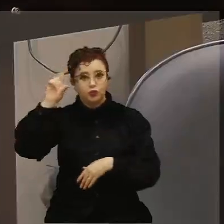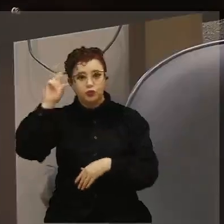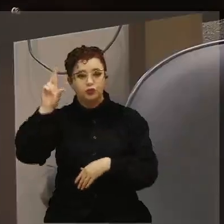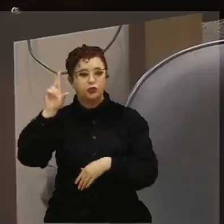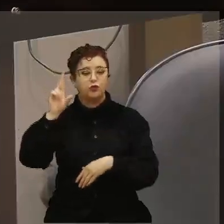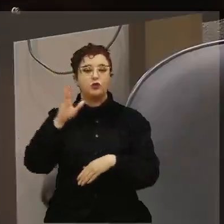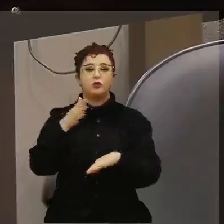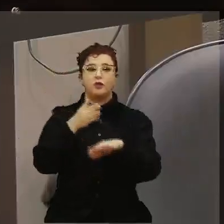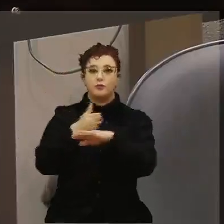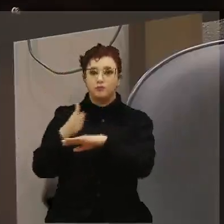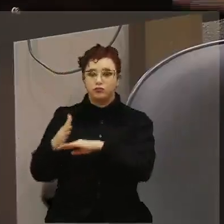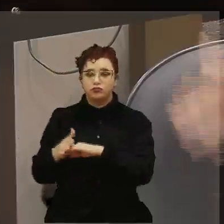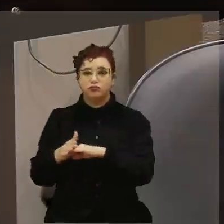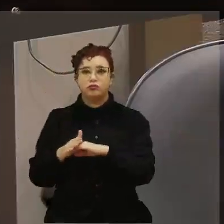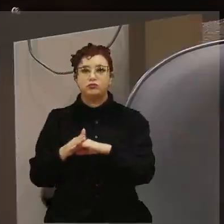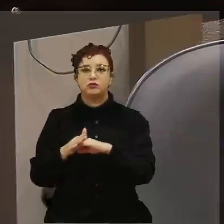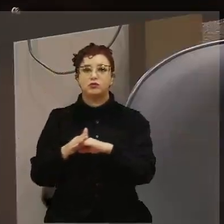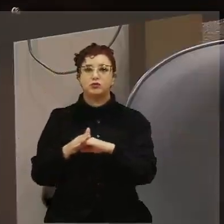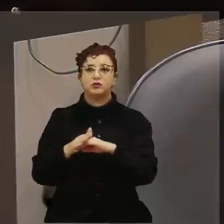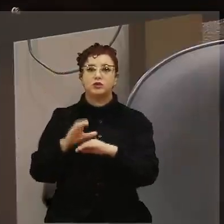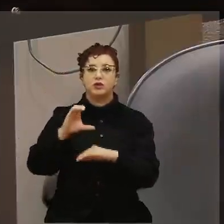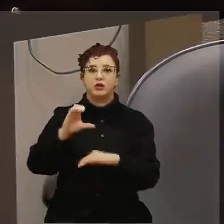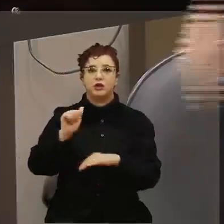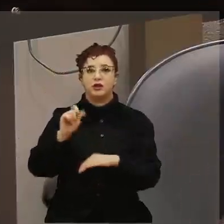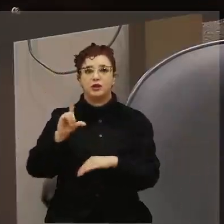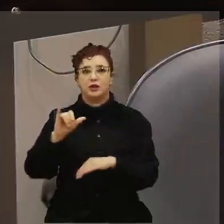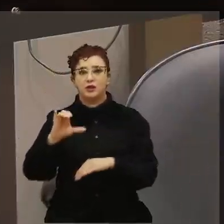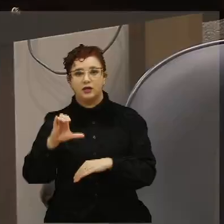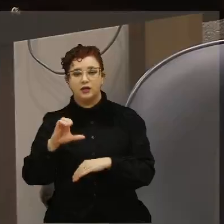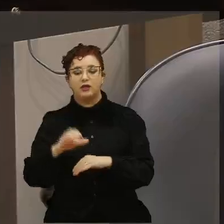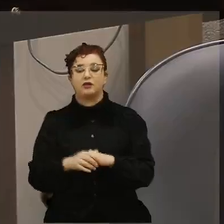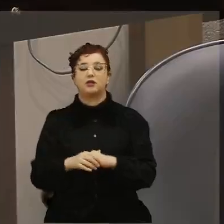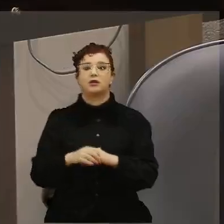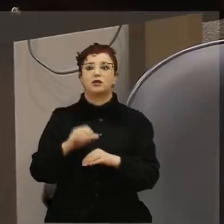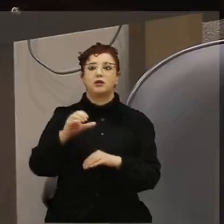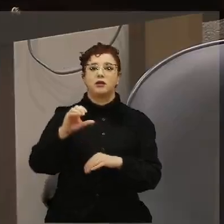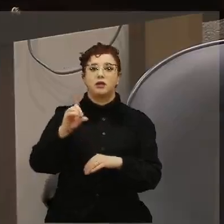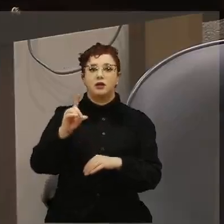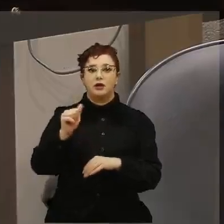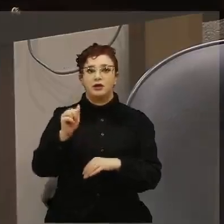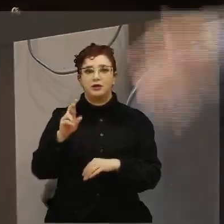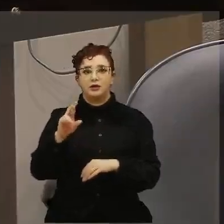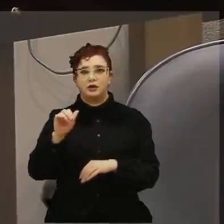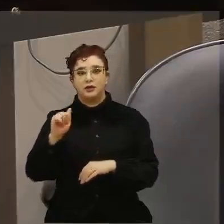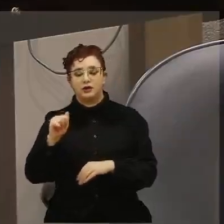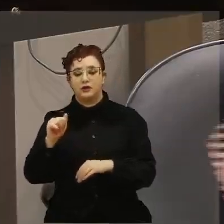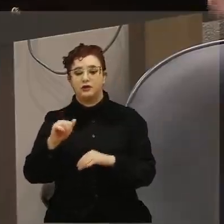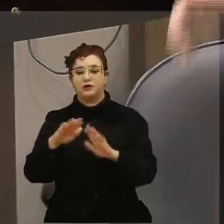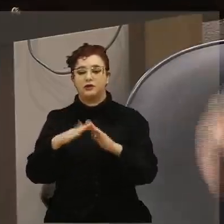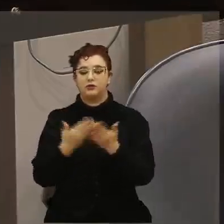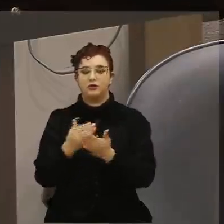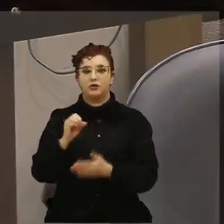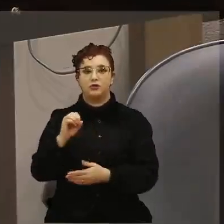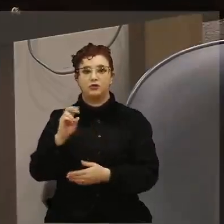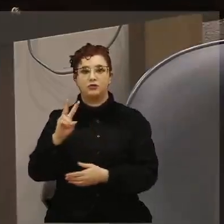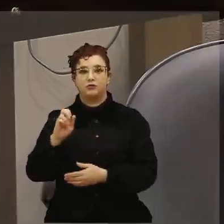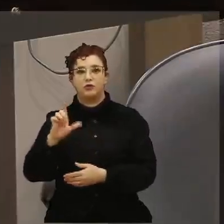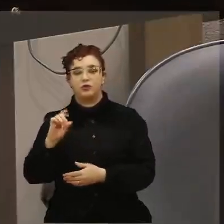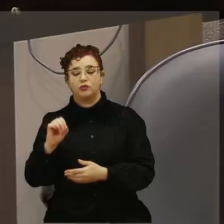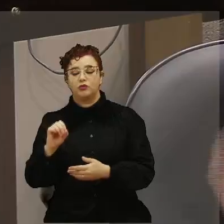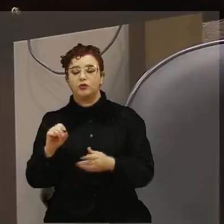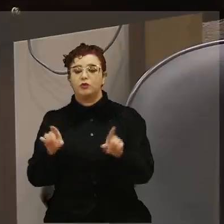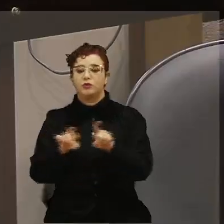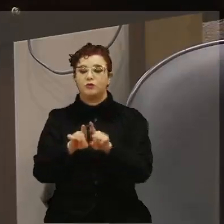passei, que é a Andiara no Caique, que é a Adriana no Oswaldo Cruz, a Tânia, que hoje está no Machado de